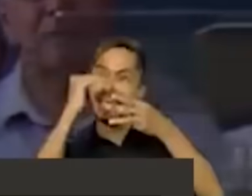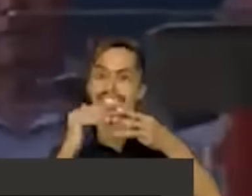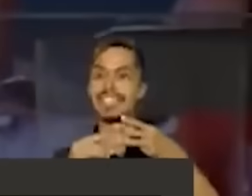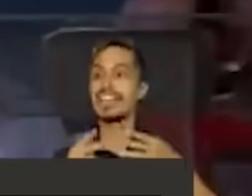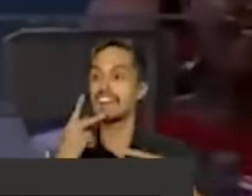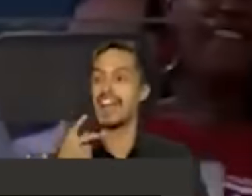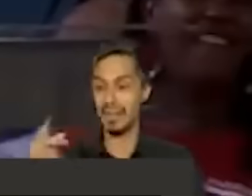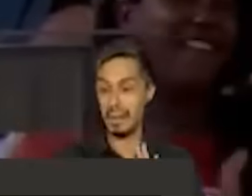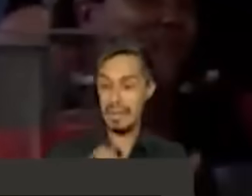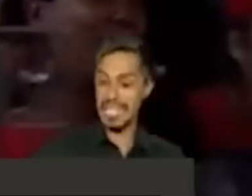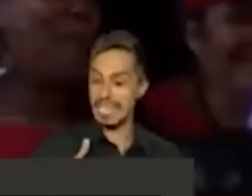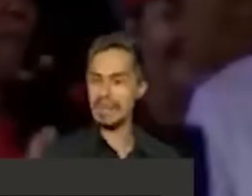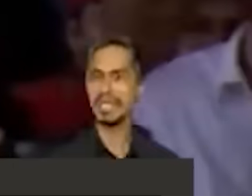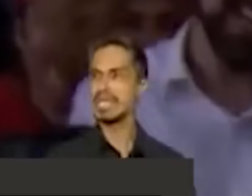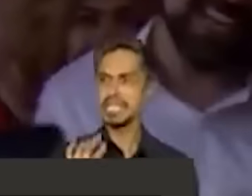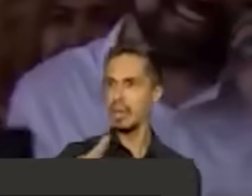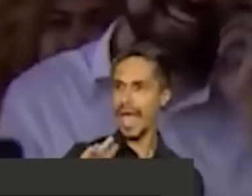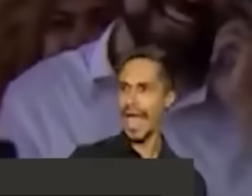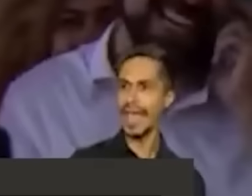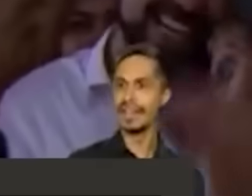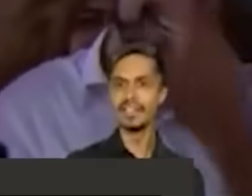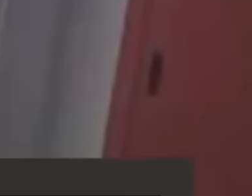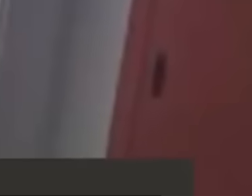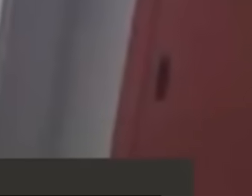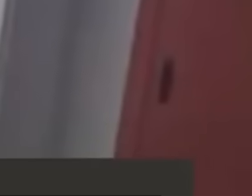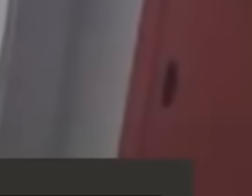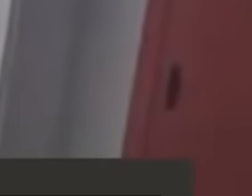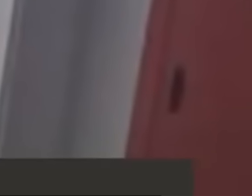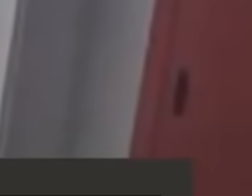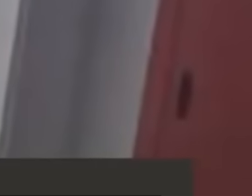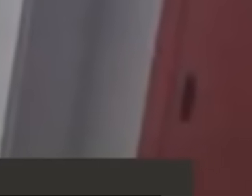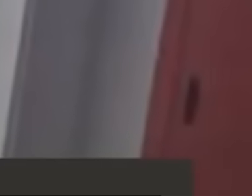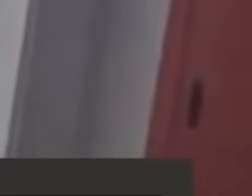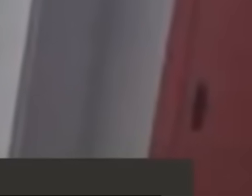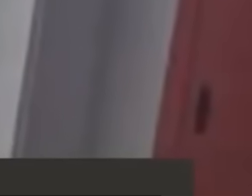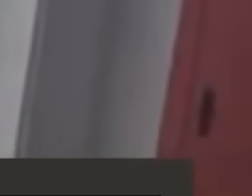nunca pude ir naquele maldito triplex.